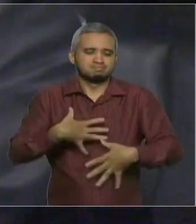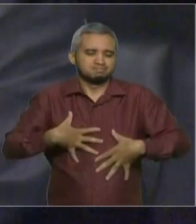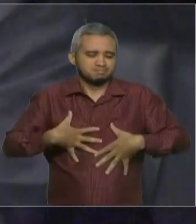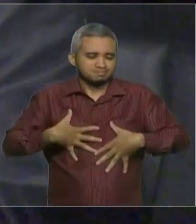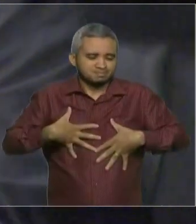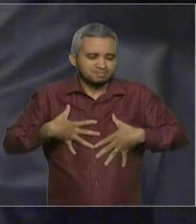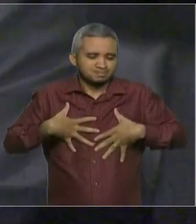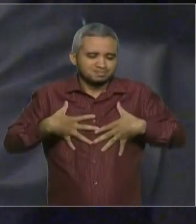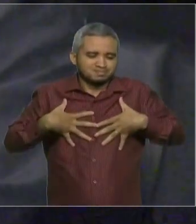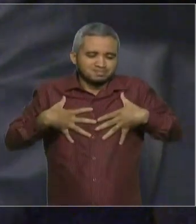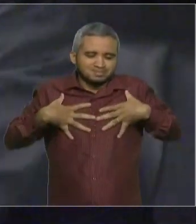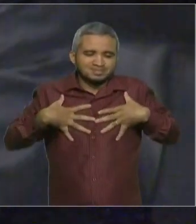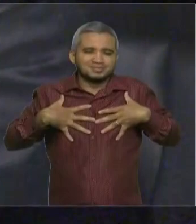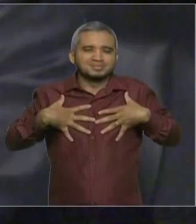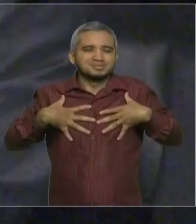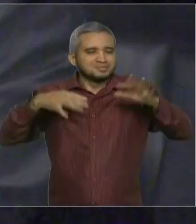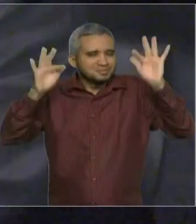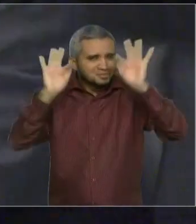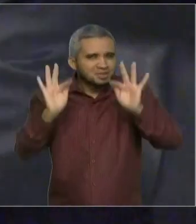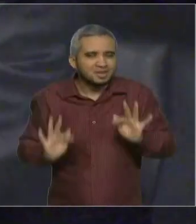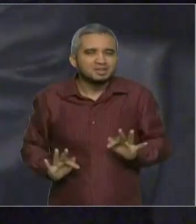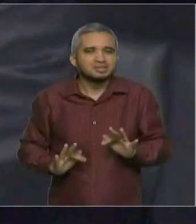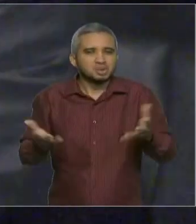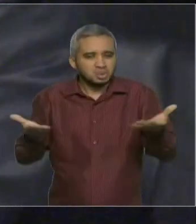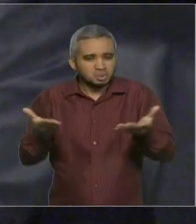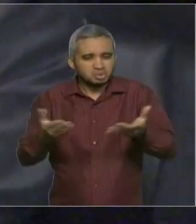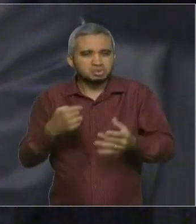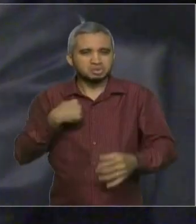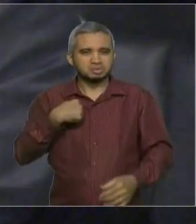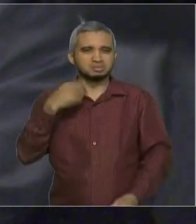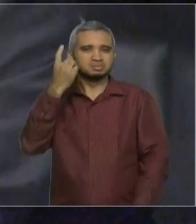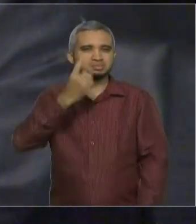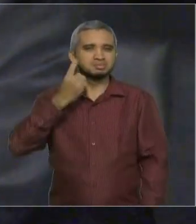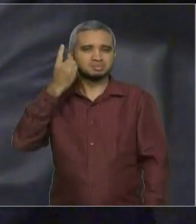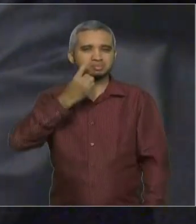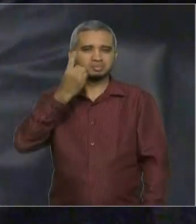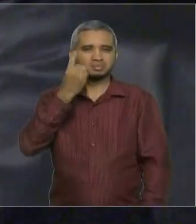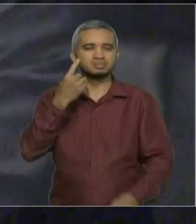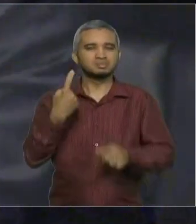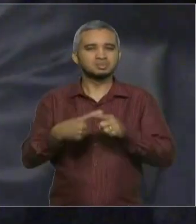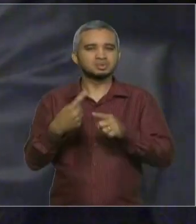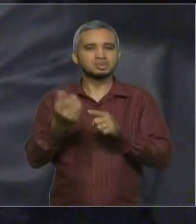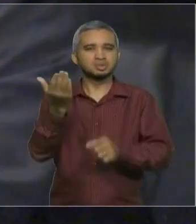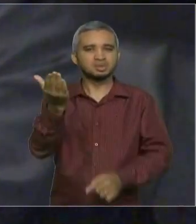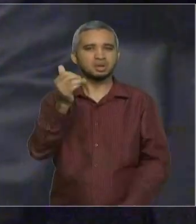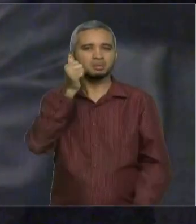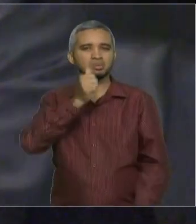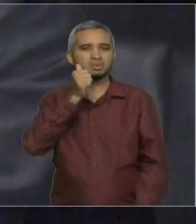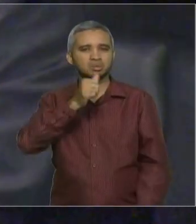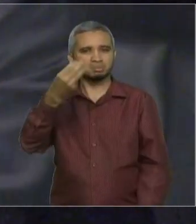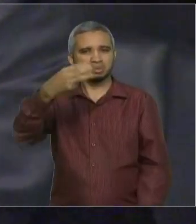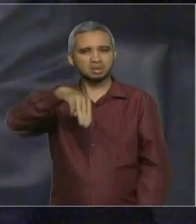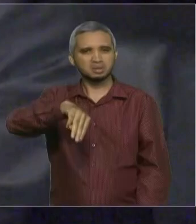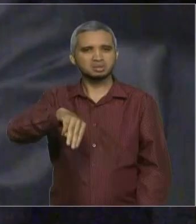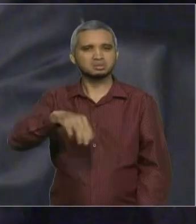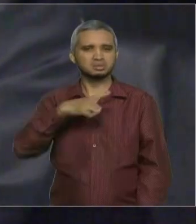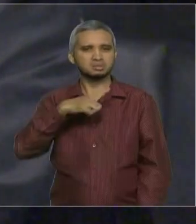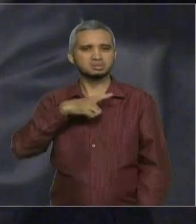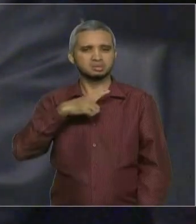de fazer parte desta Assembleia num momento como esse, em que uma mulher maranhense, com tanta altivez, com tanta